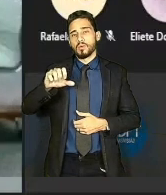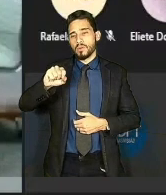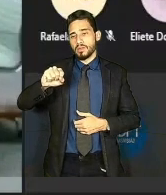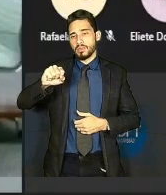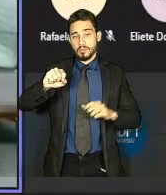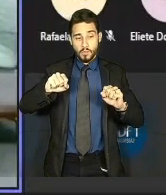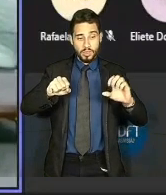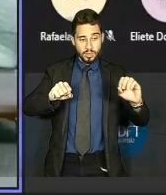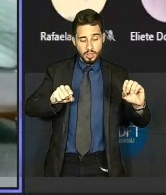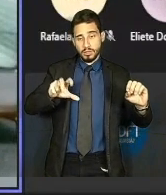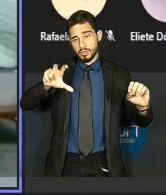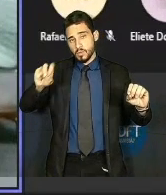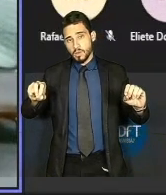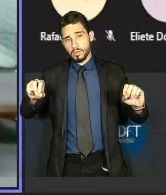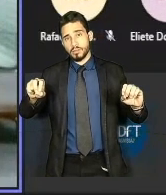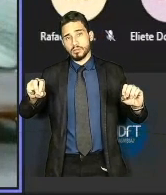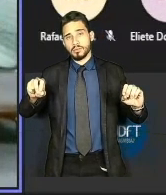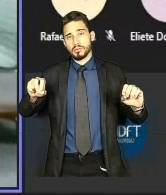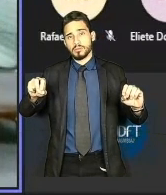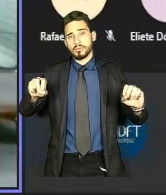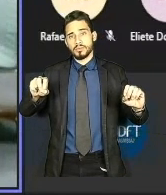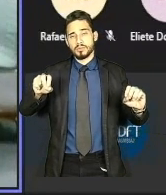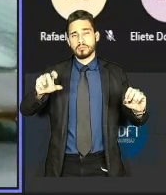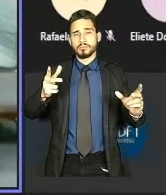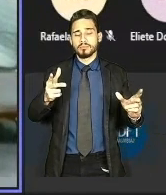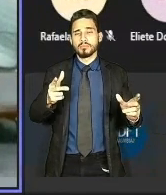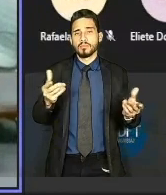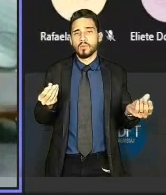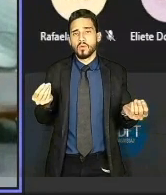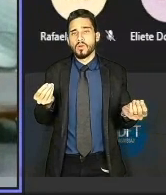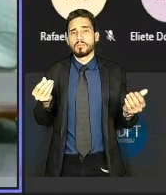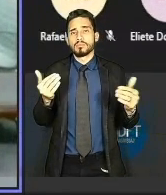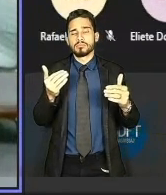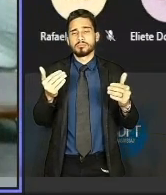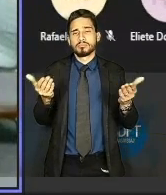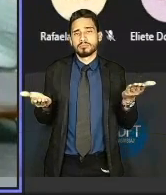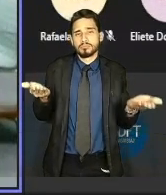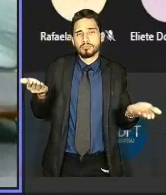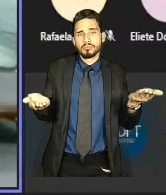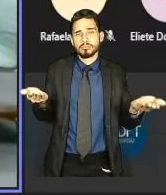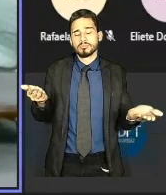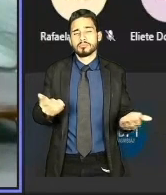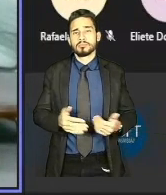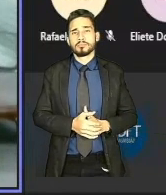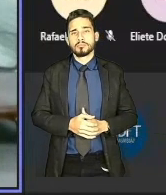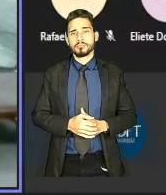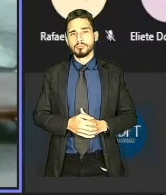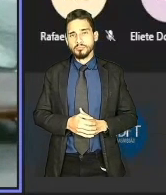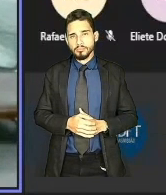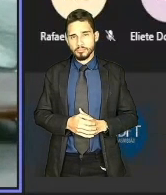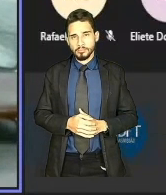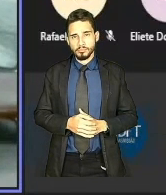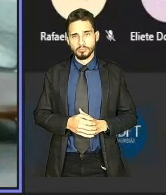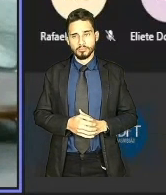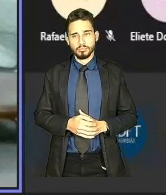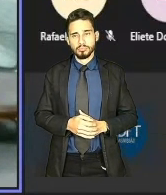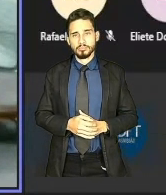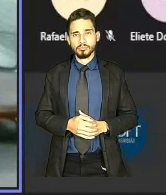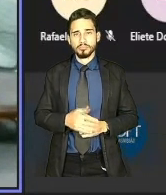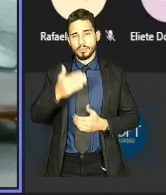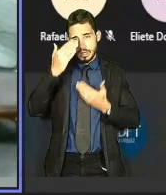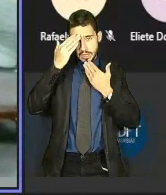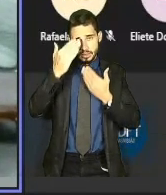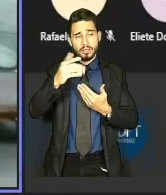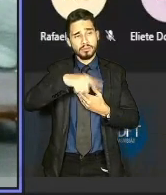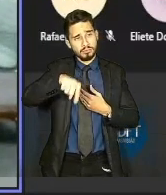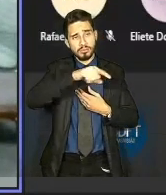filha. 80, 50, 50. Seria bom, acho que nivelar em filha e mas mãe. Eu me comprometo a verificar